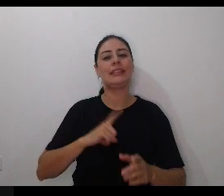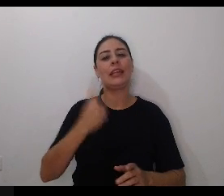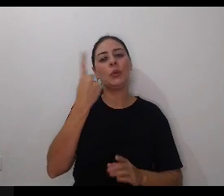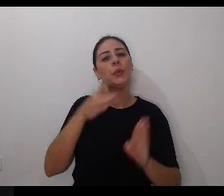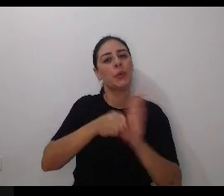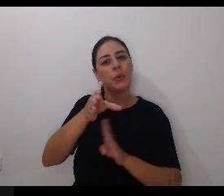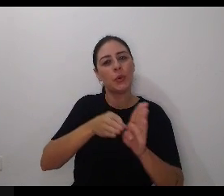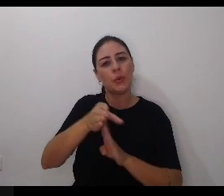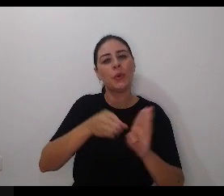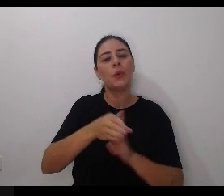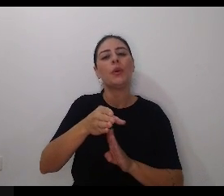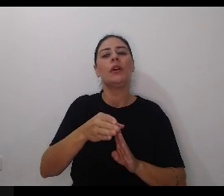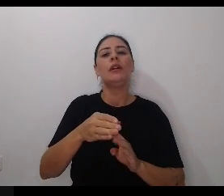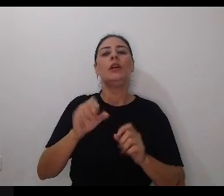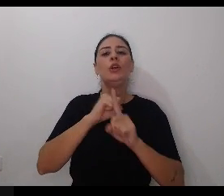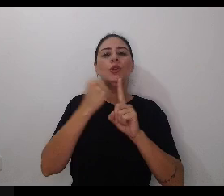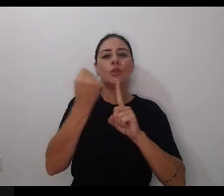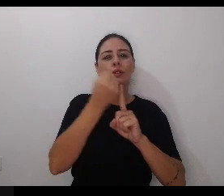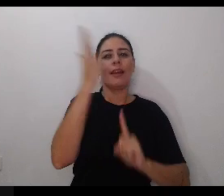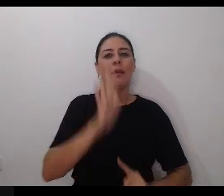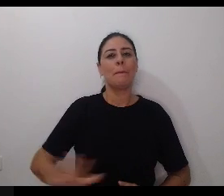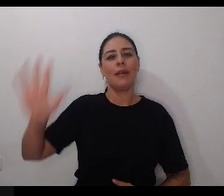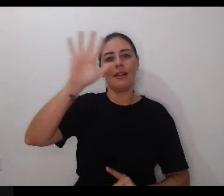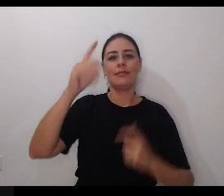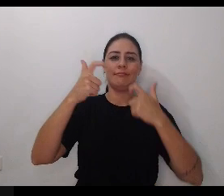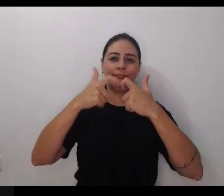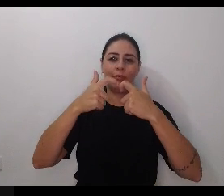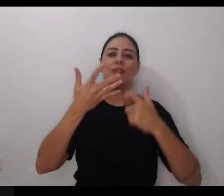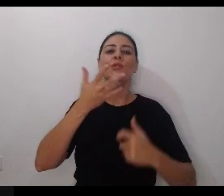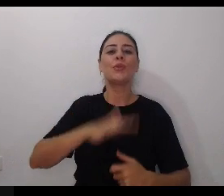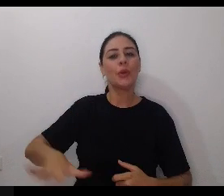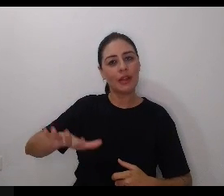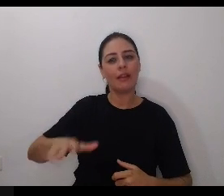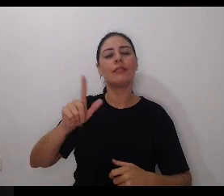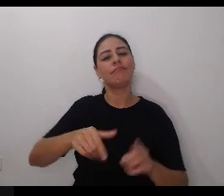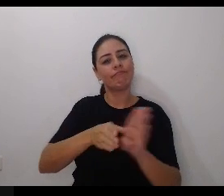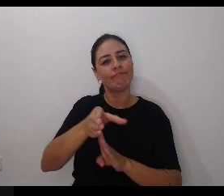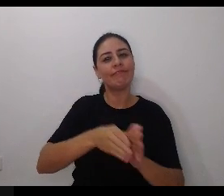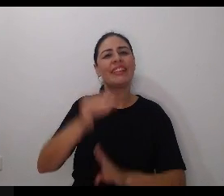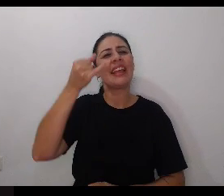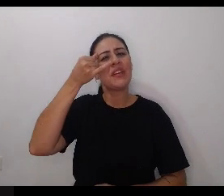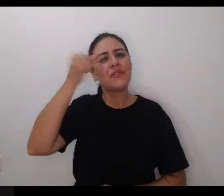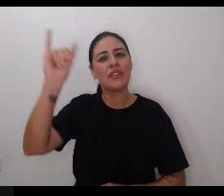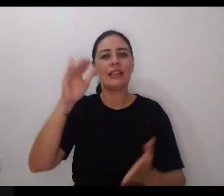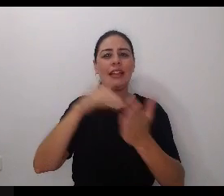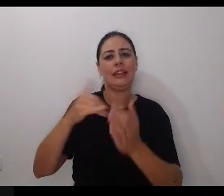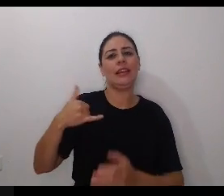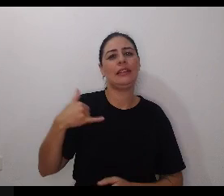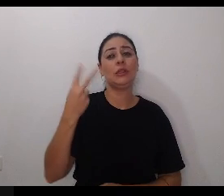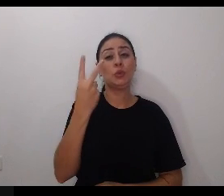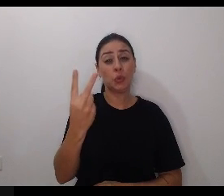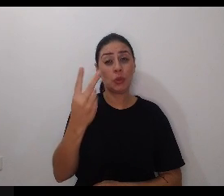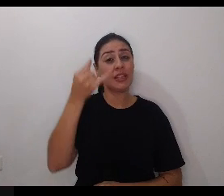antes da pandemia, existe uma recomendação, né, da Sociedade Brasileira de Pediatria, da Organização Mundial de